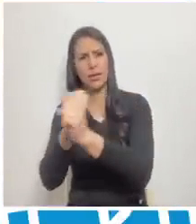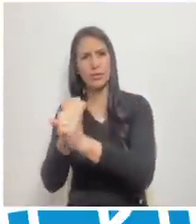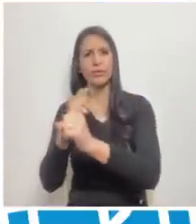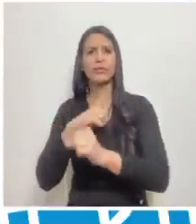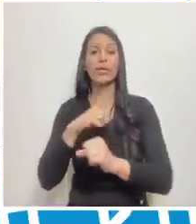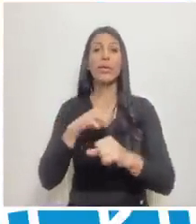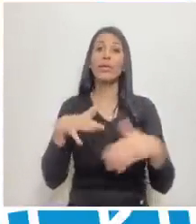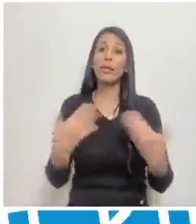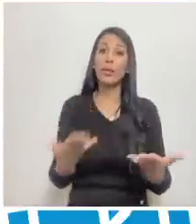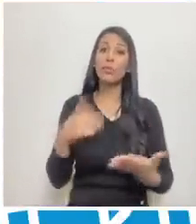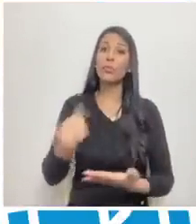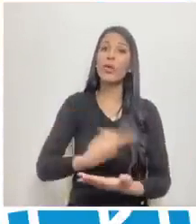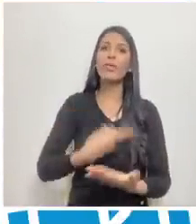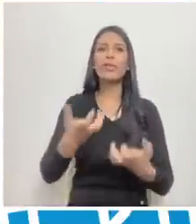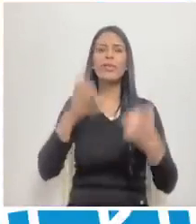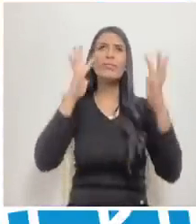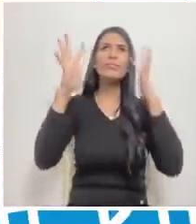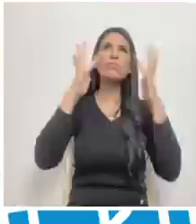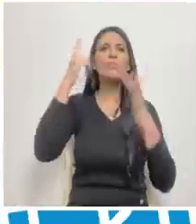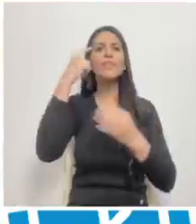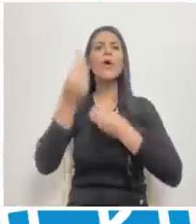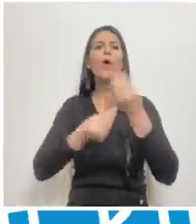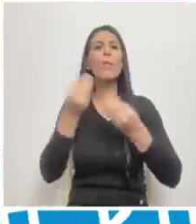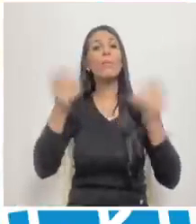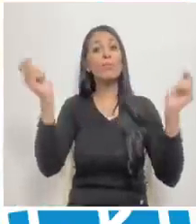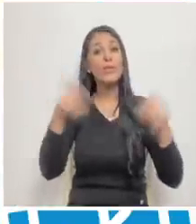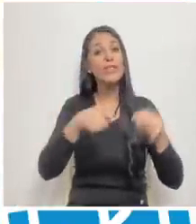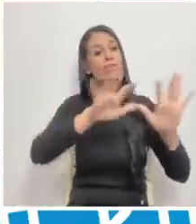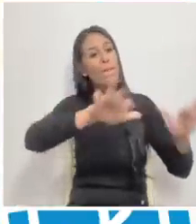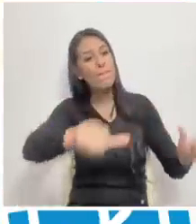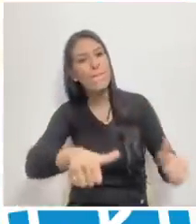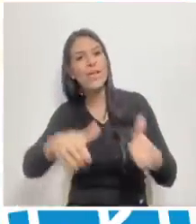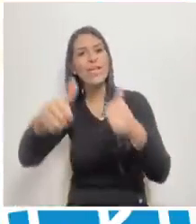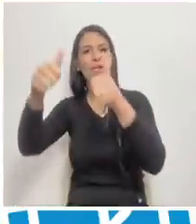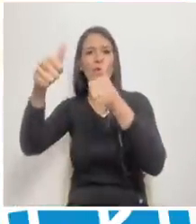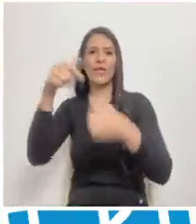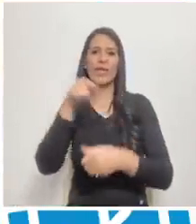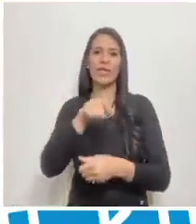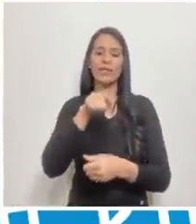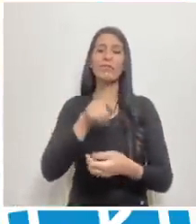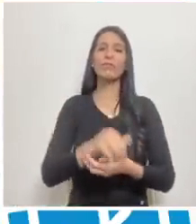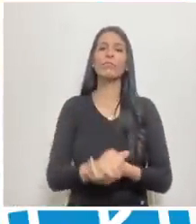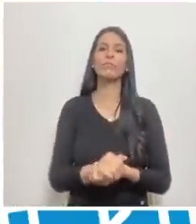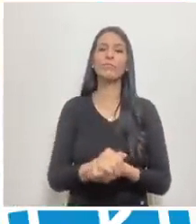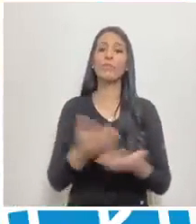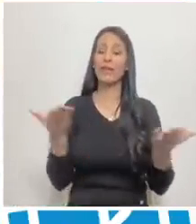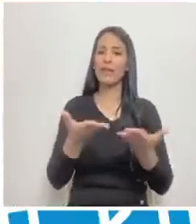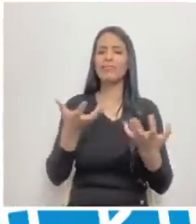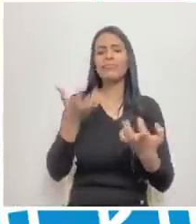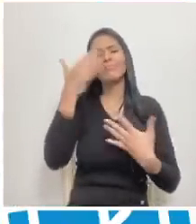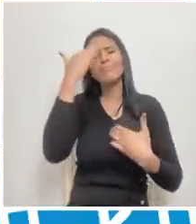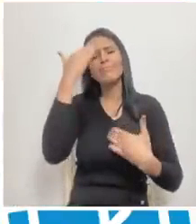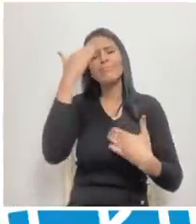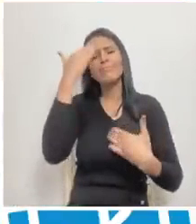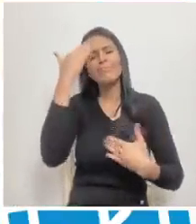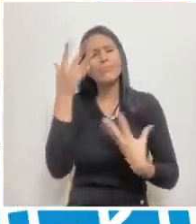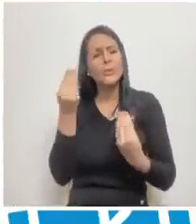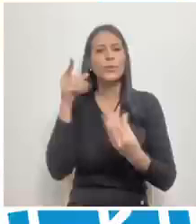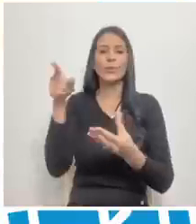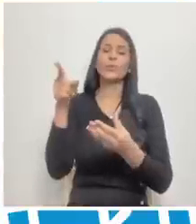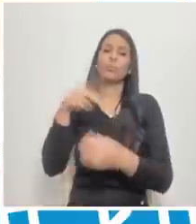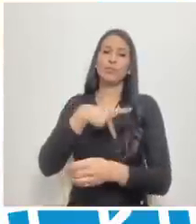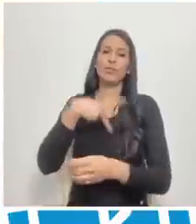pode aperfeiçoar isso. Quero agradecer muito, vocês vão estar com ela agora, a presidente do Conselho, a professora Maria